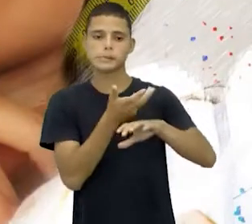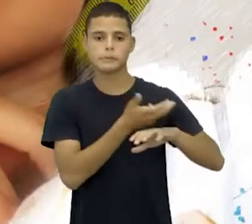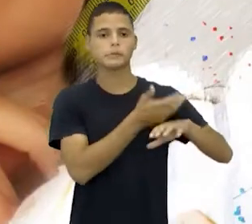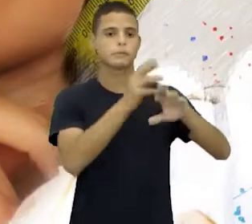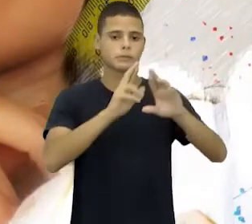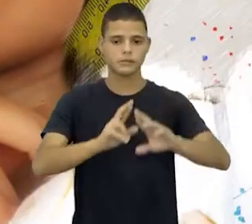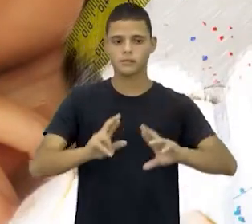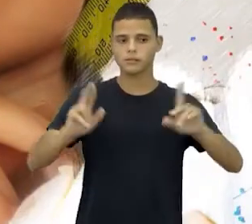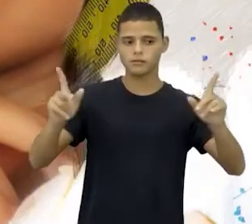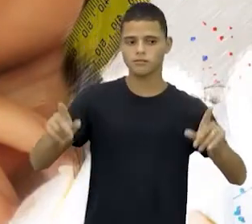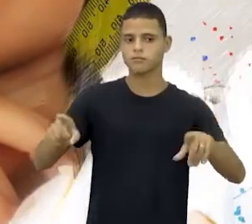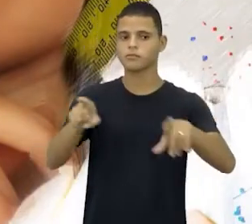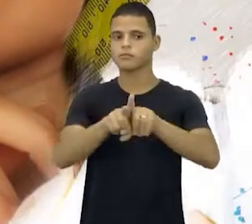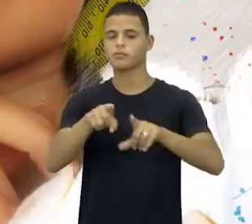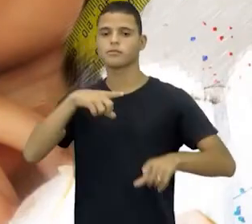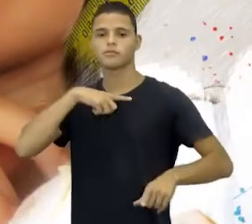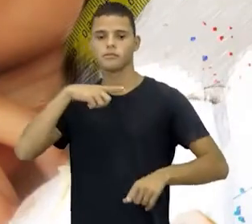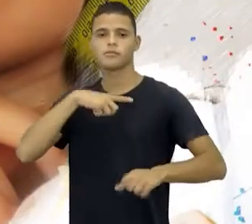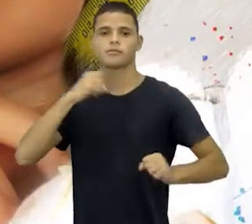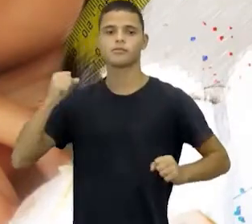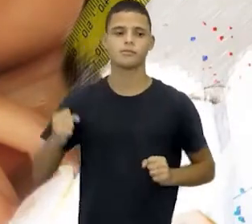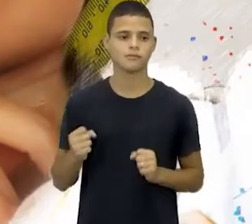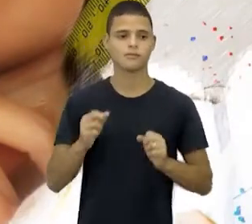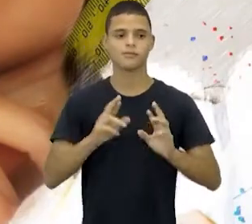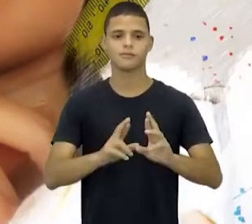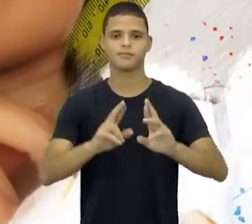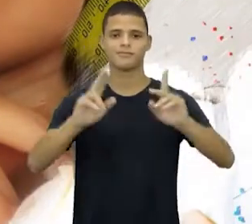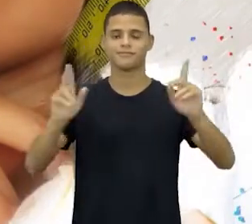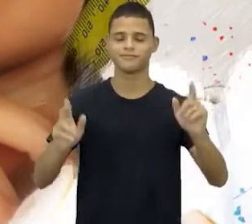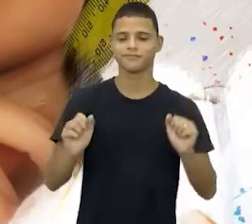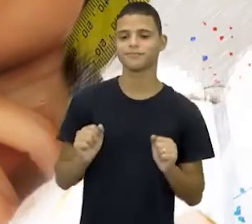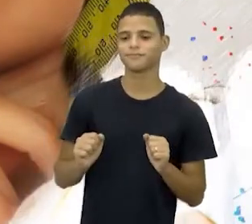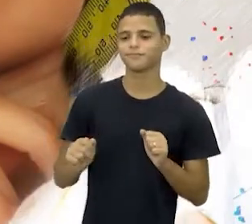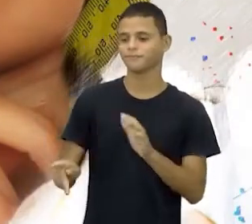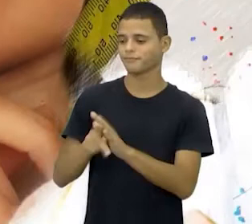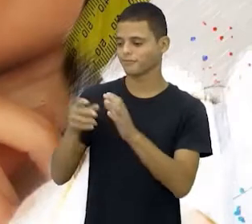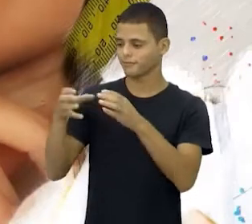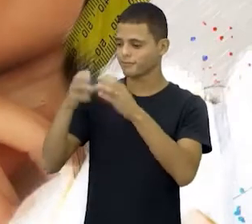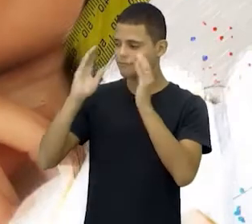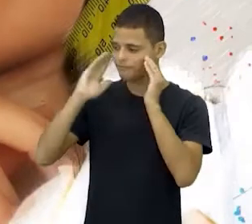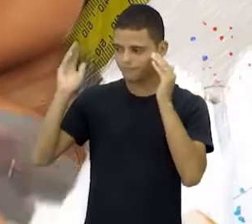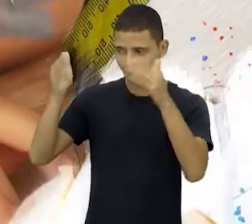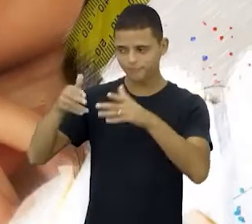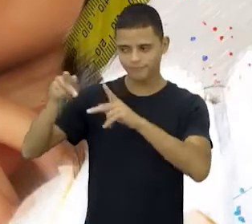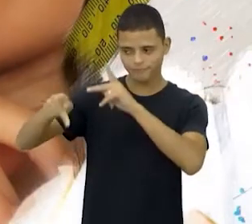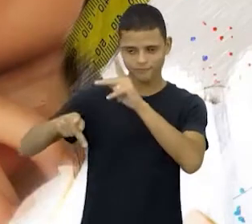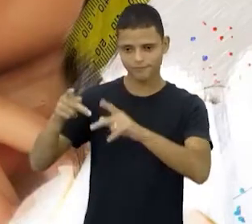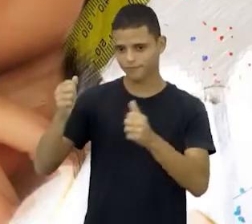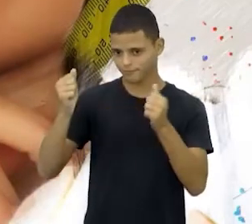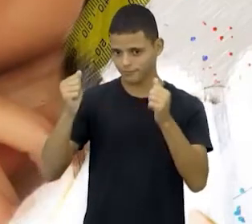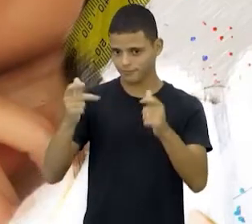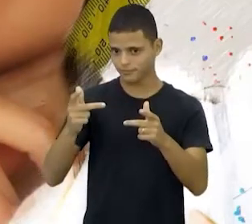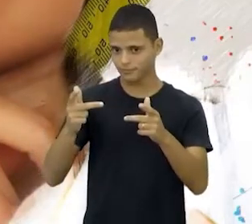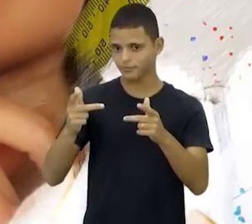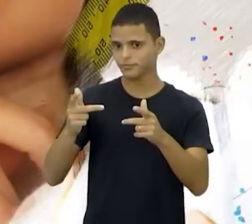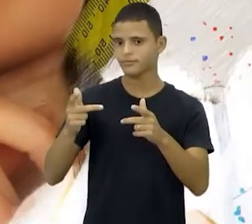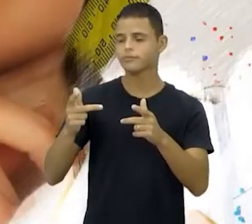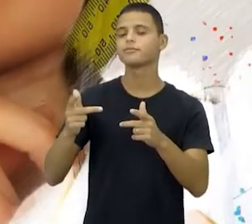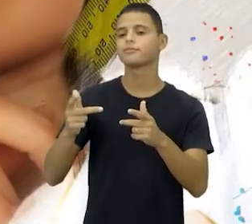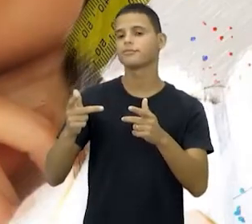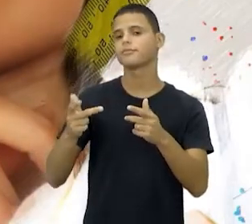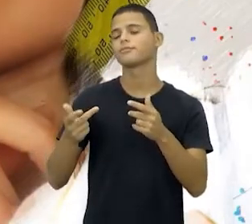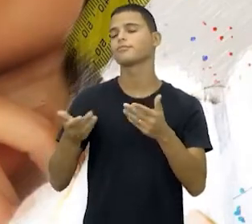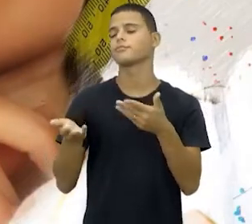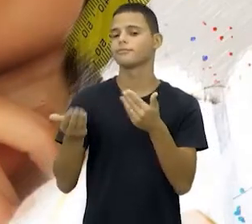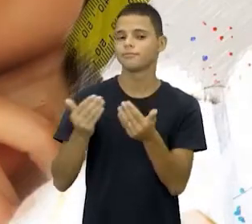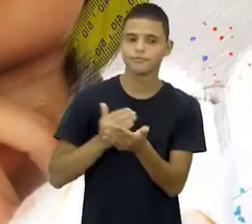uma comunicação diferenciada, né, direta para com o seu público, tá certo? Para entender isso, nós estamos